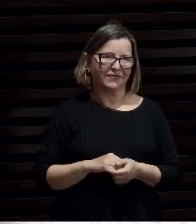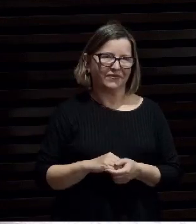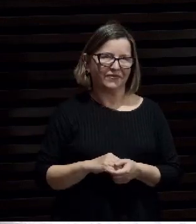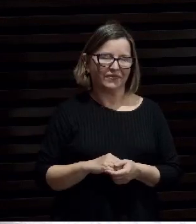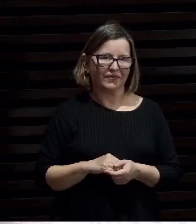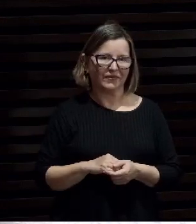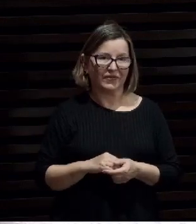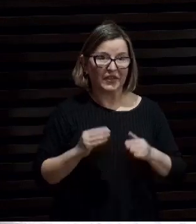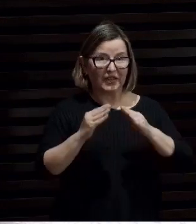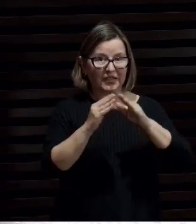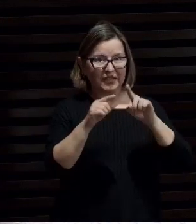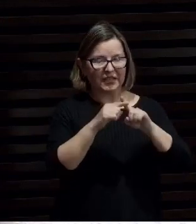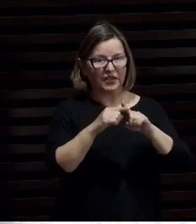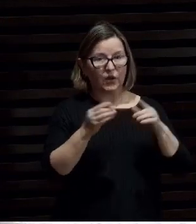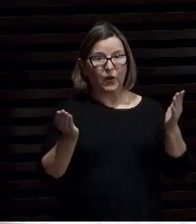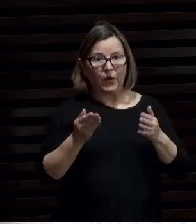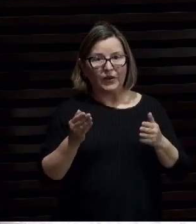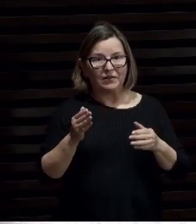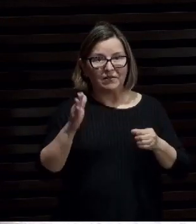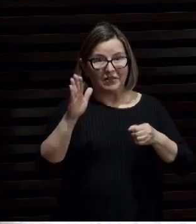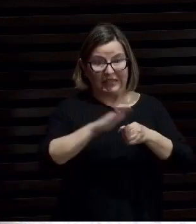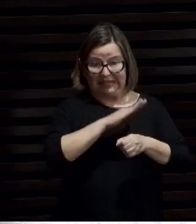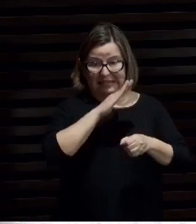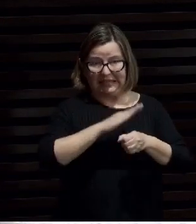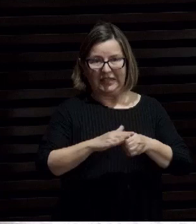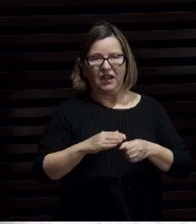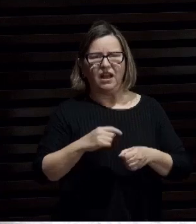E as igrejas hoje estão cheias, eu determino.